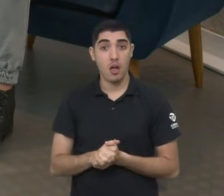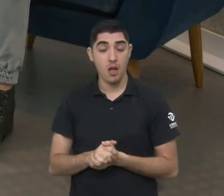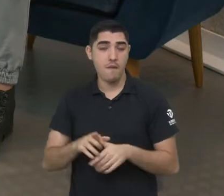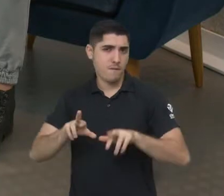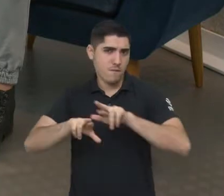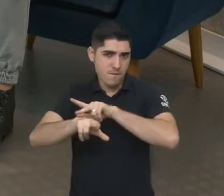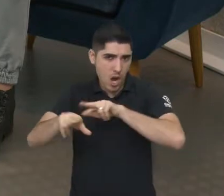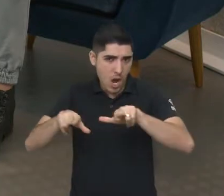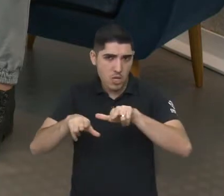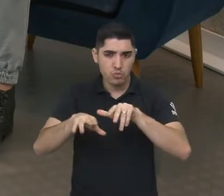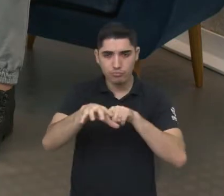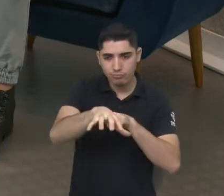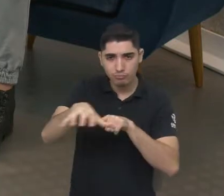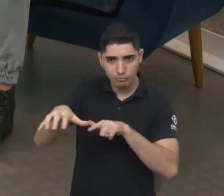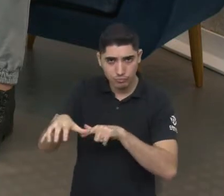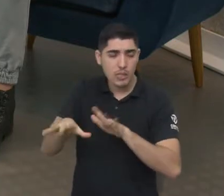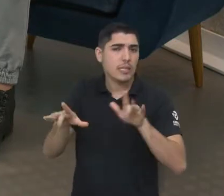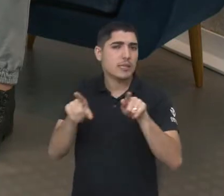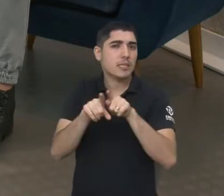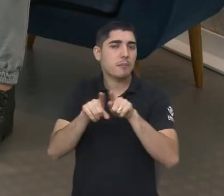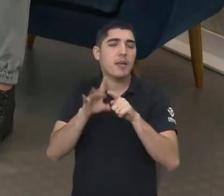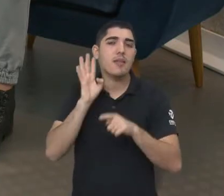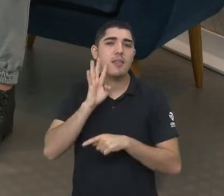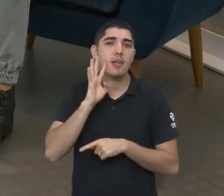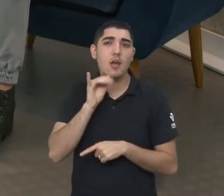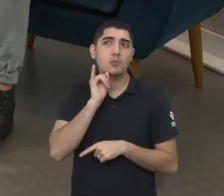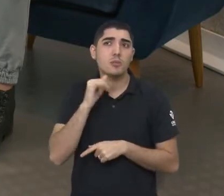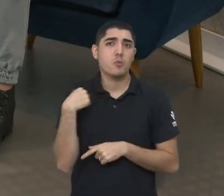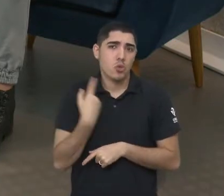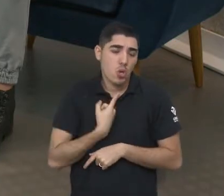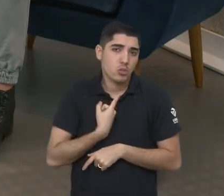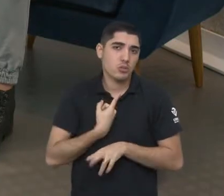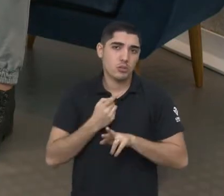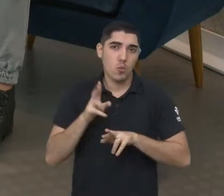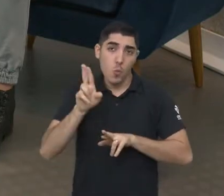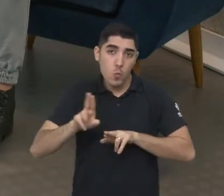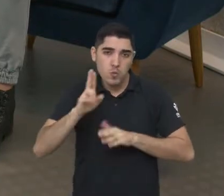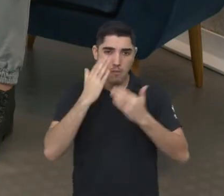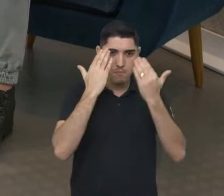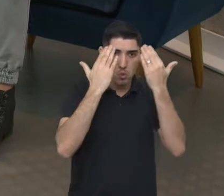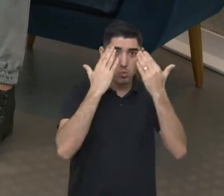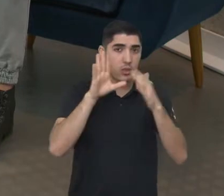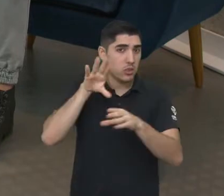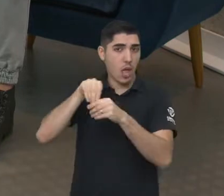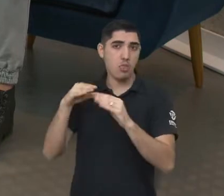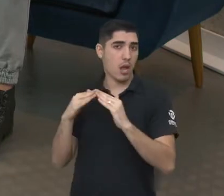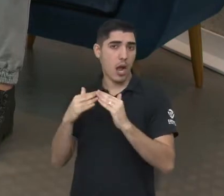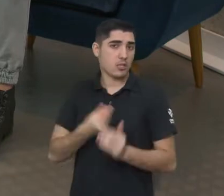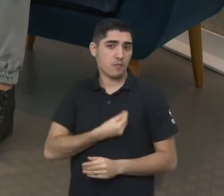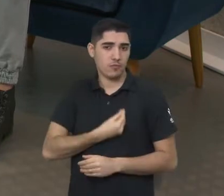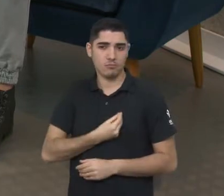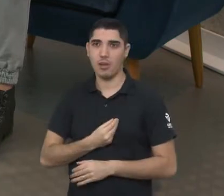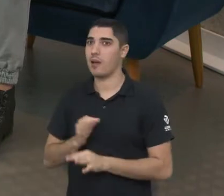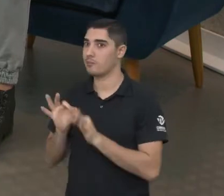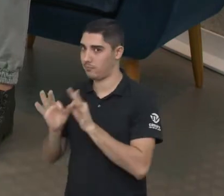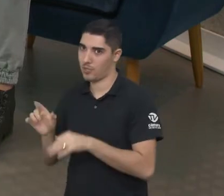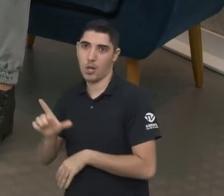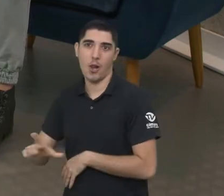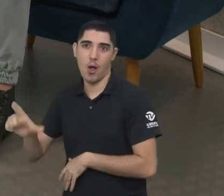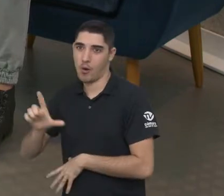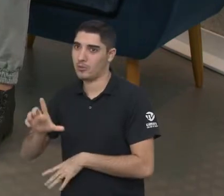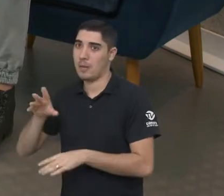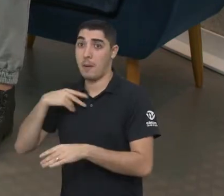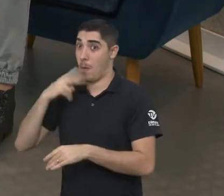setores. E é legal isso, assim, a gente usa de psicologia até para viver em casa, né? Com certeza. Acho que é o que a